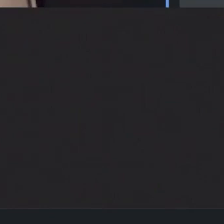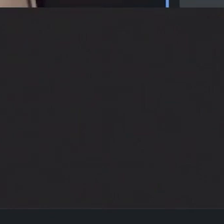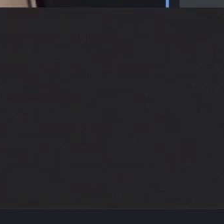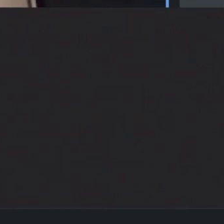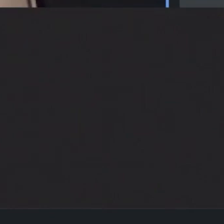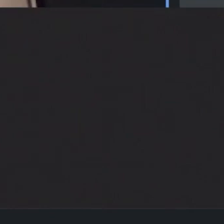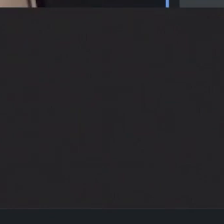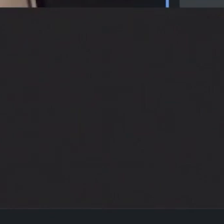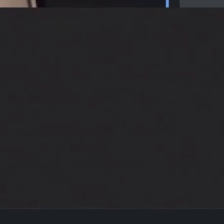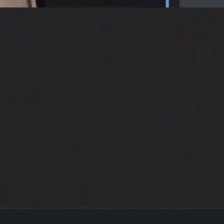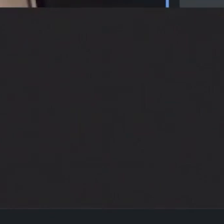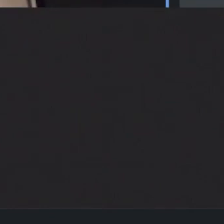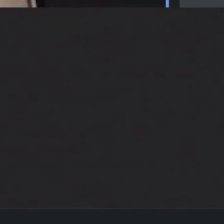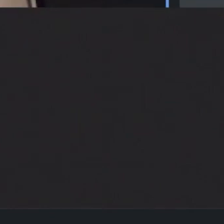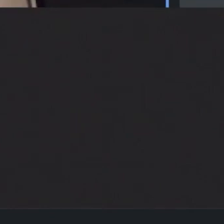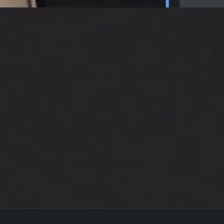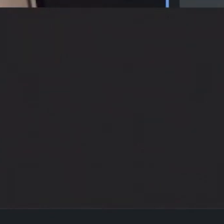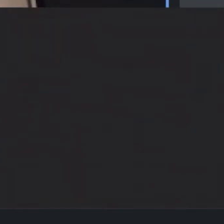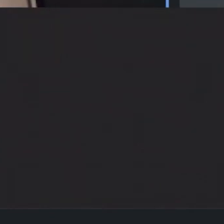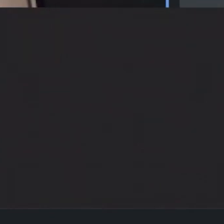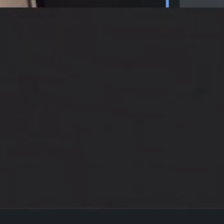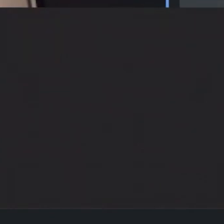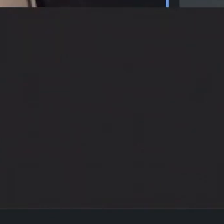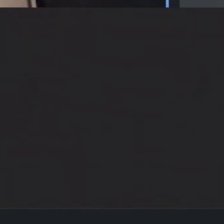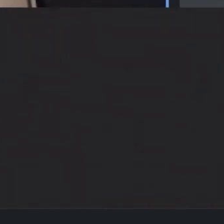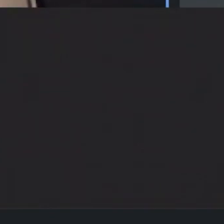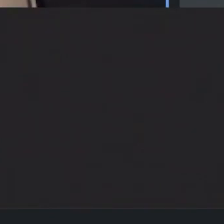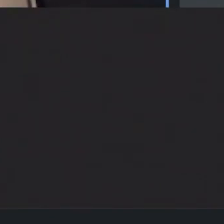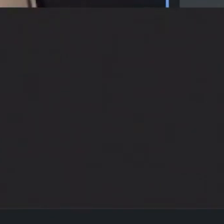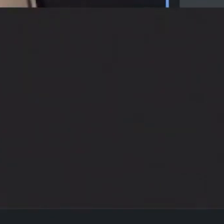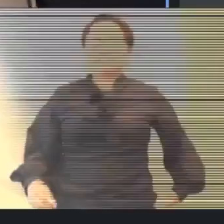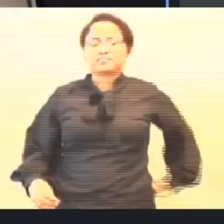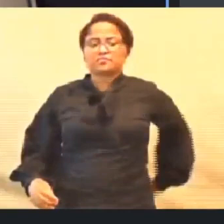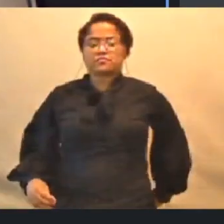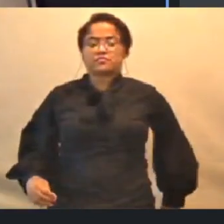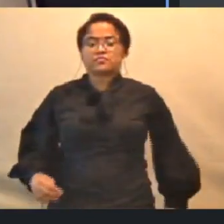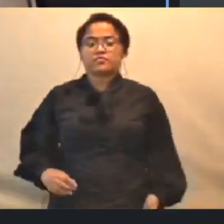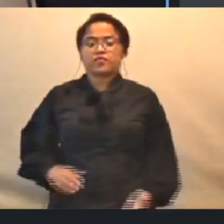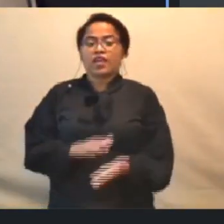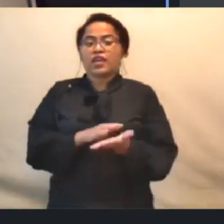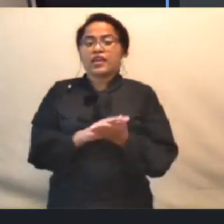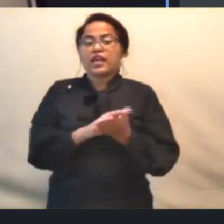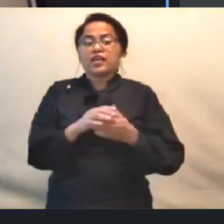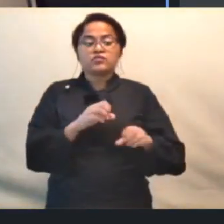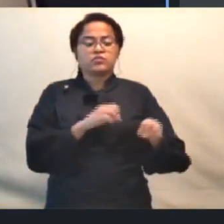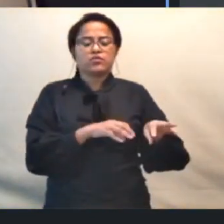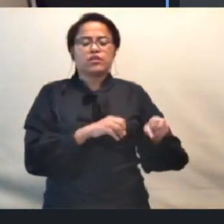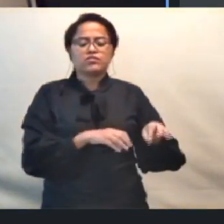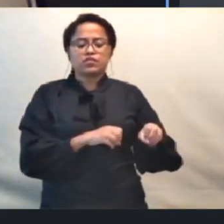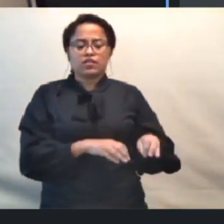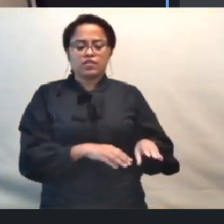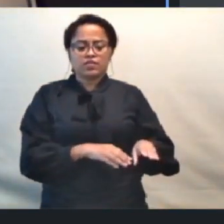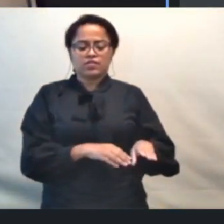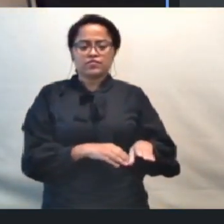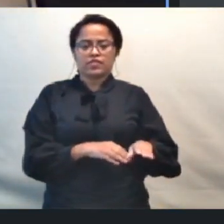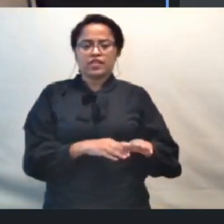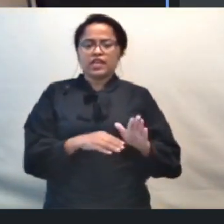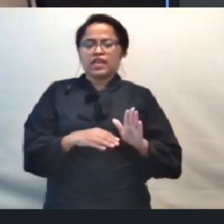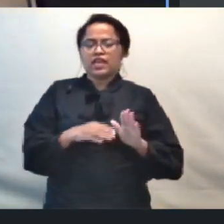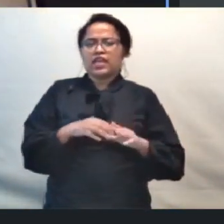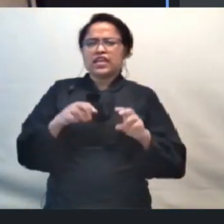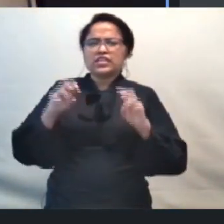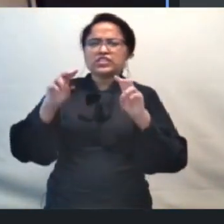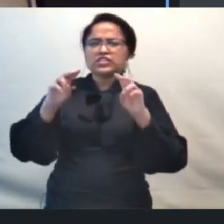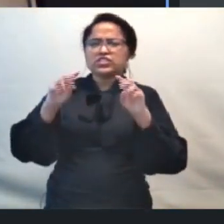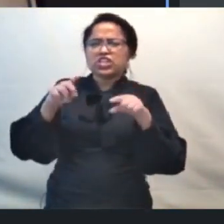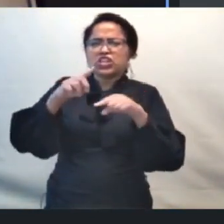que os tribunais de contas determinam como gasto educacional. Esse tipo de distribuição não é caracterizado como